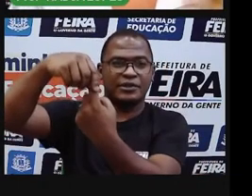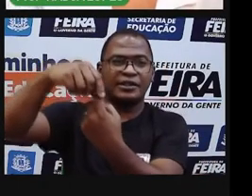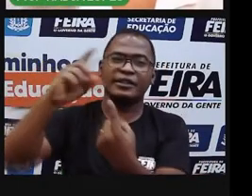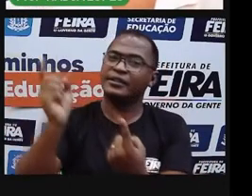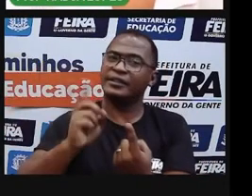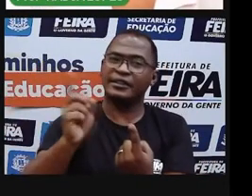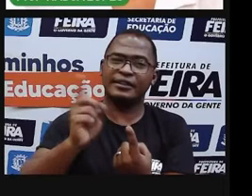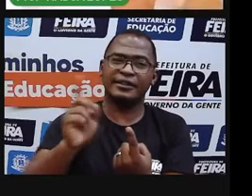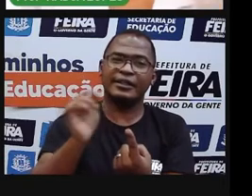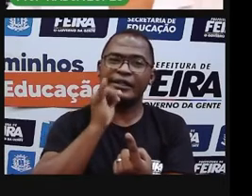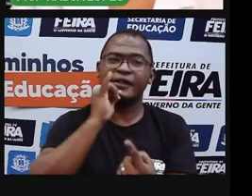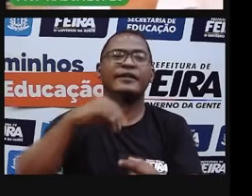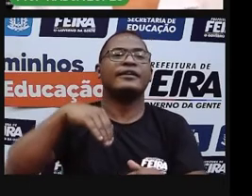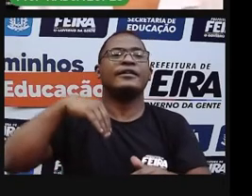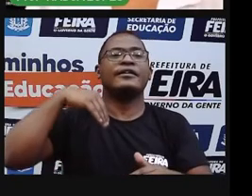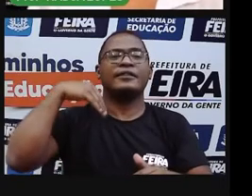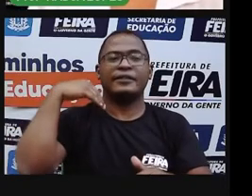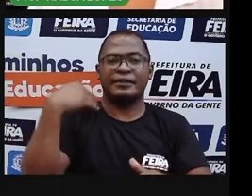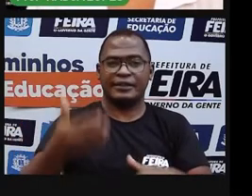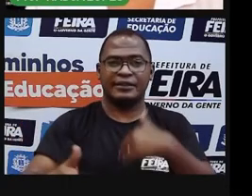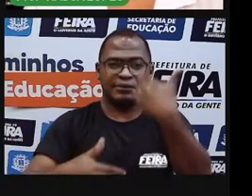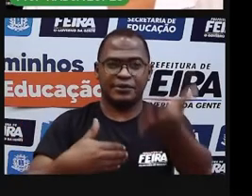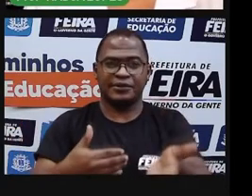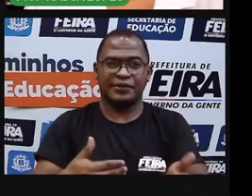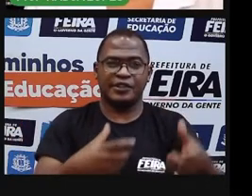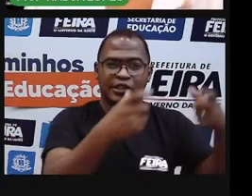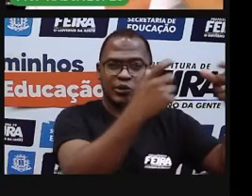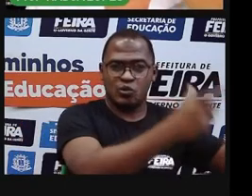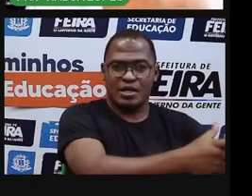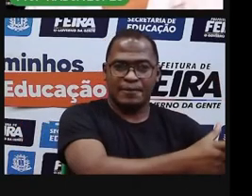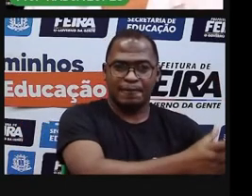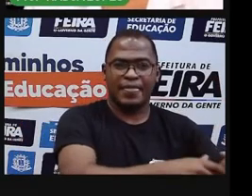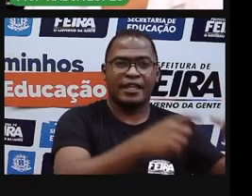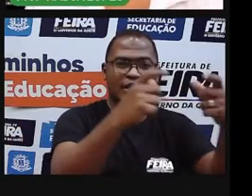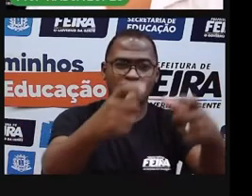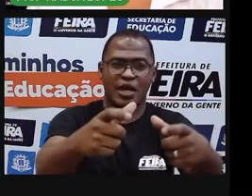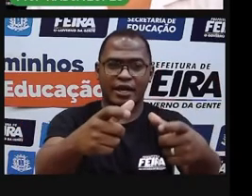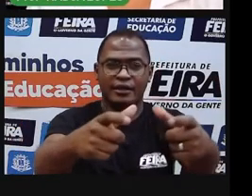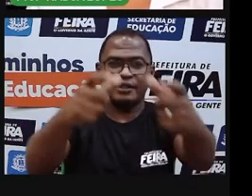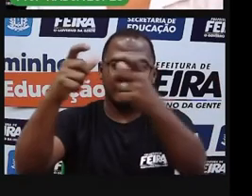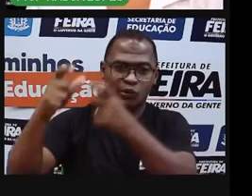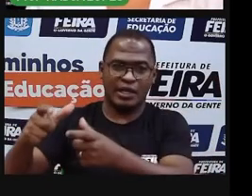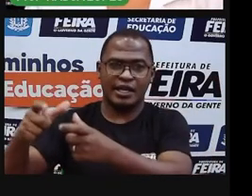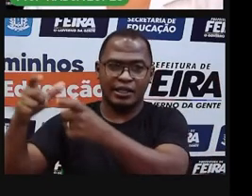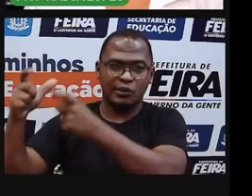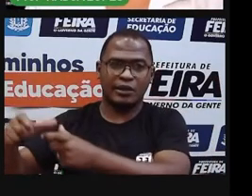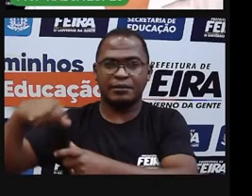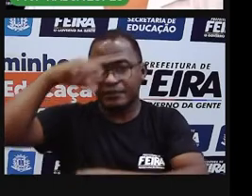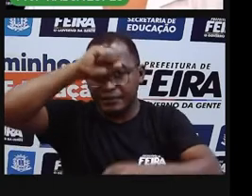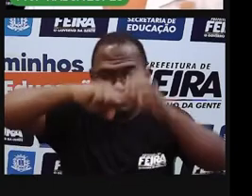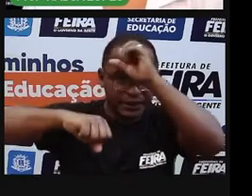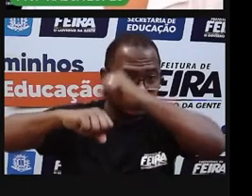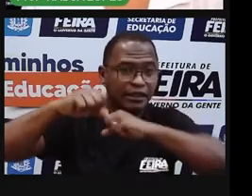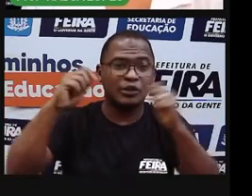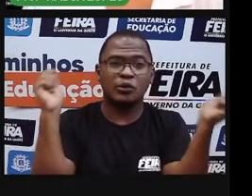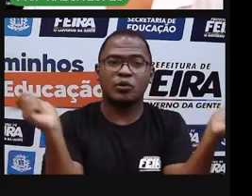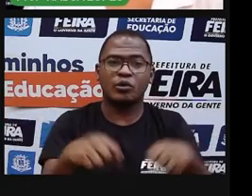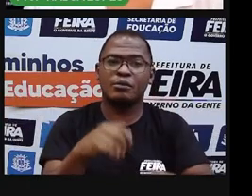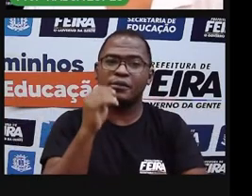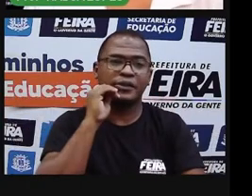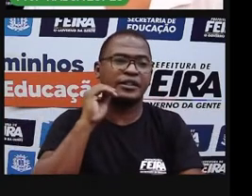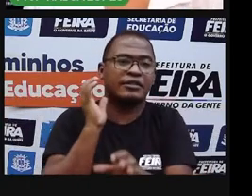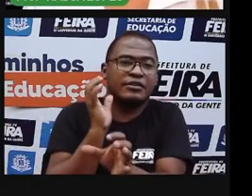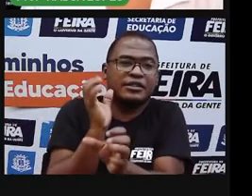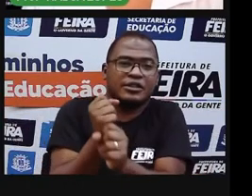a gente viu fala fogo Ele desenvolveu uma forma de representar as quantidades e os primeiros